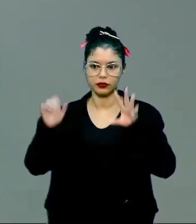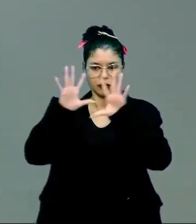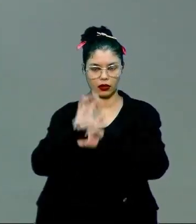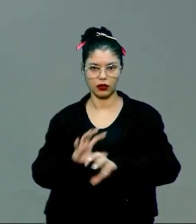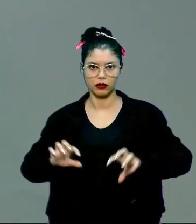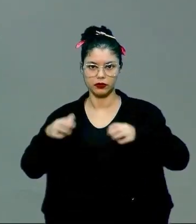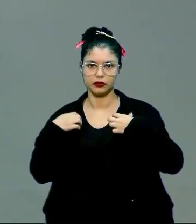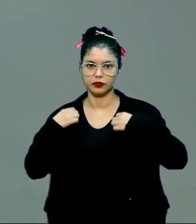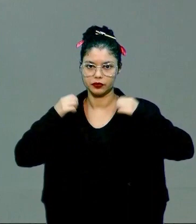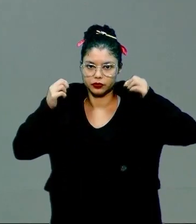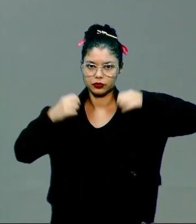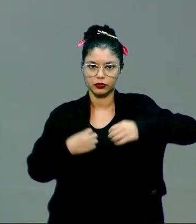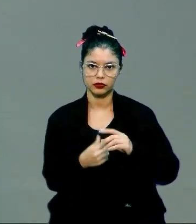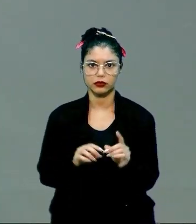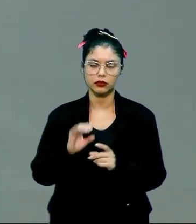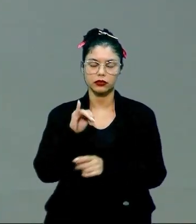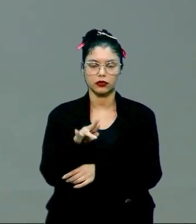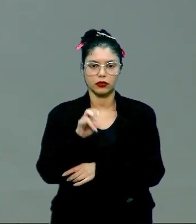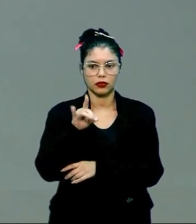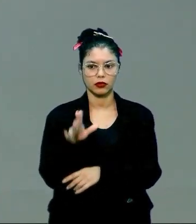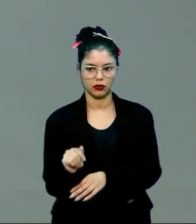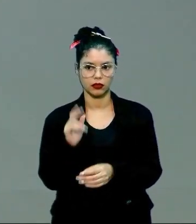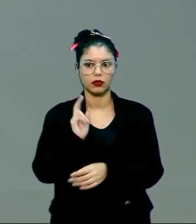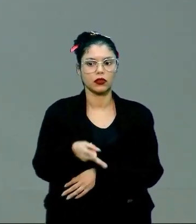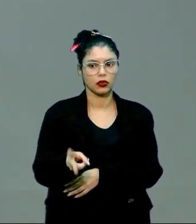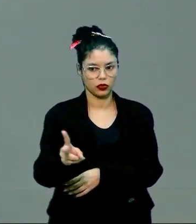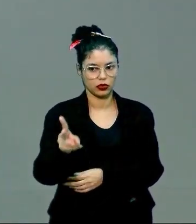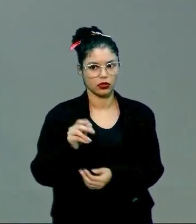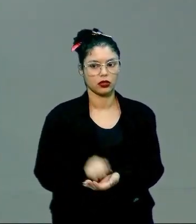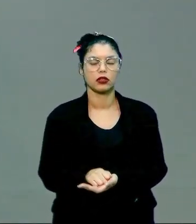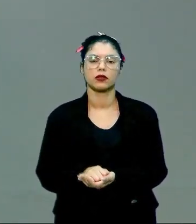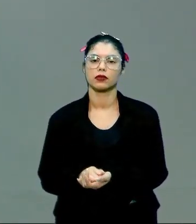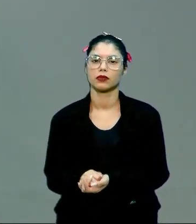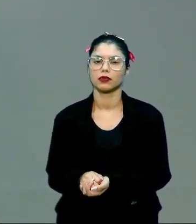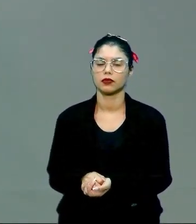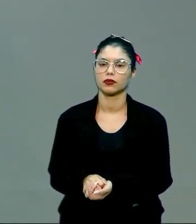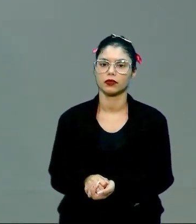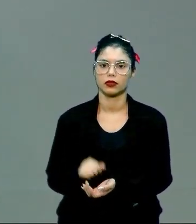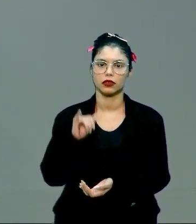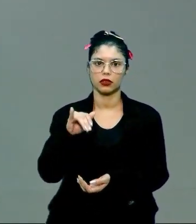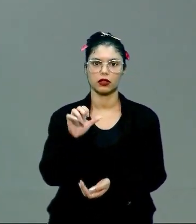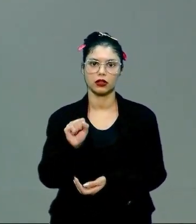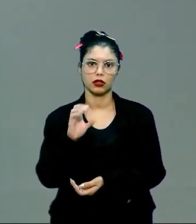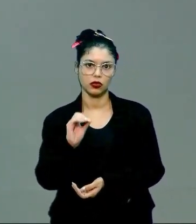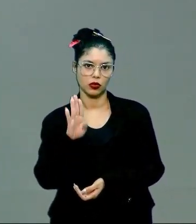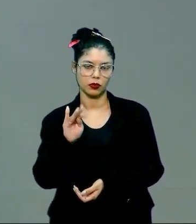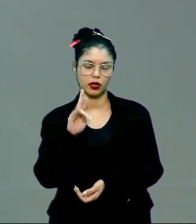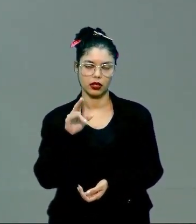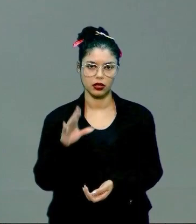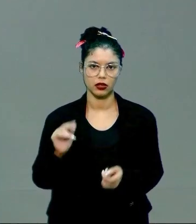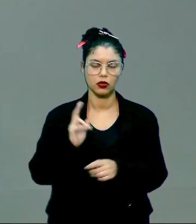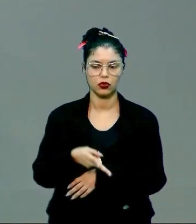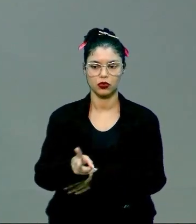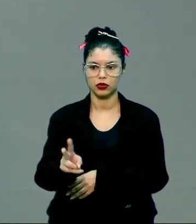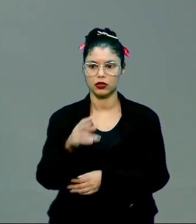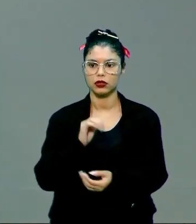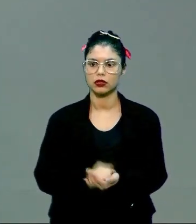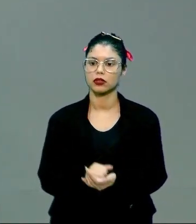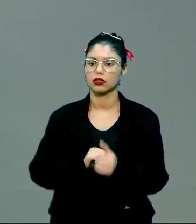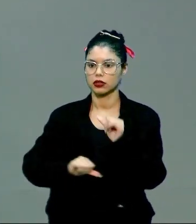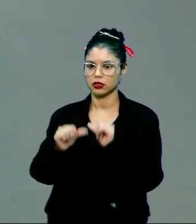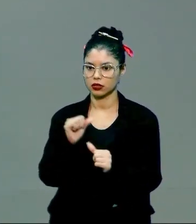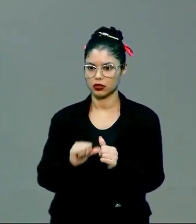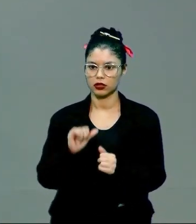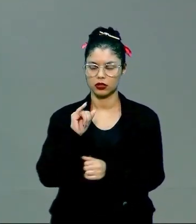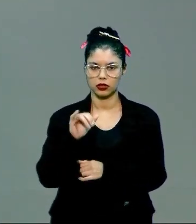gasosas. Transformação isotérmica, com a temperatura constante, a transformação isobárica, com uma pressão constante, a